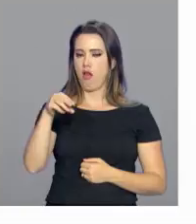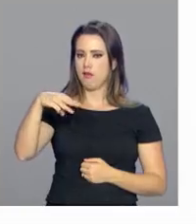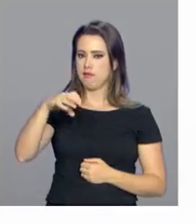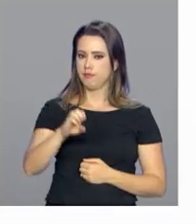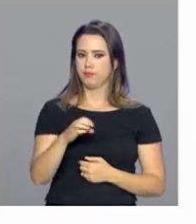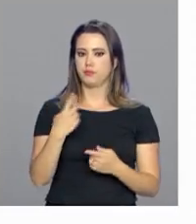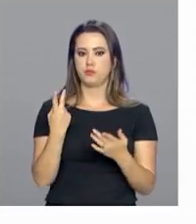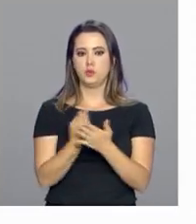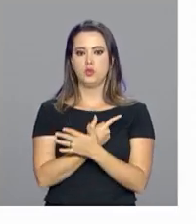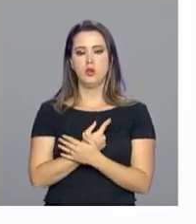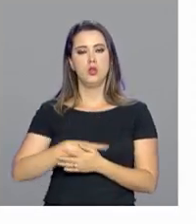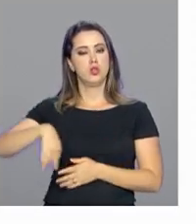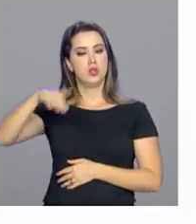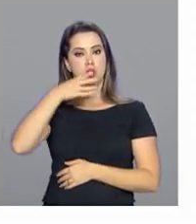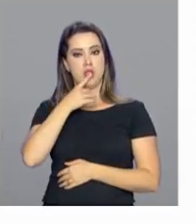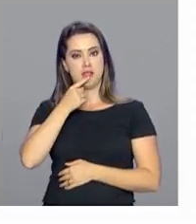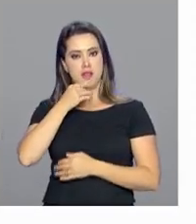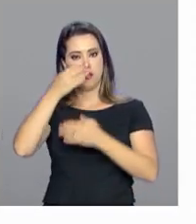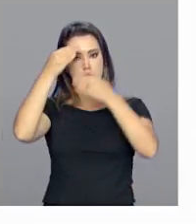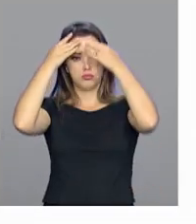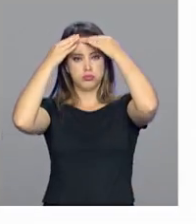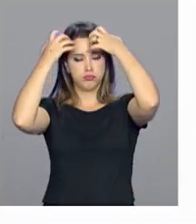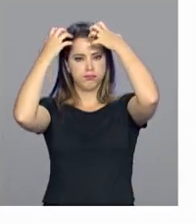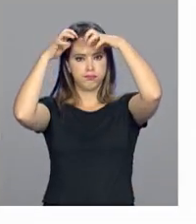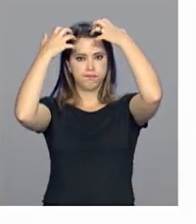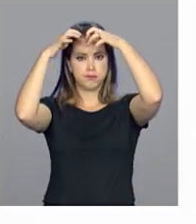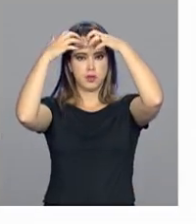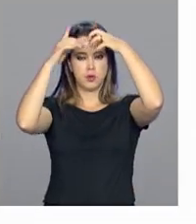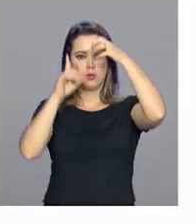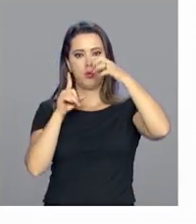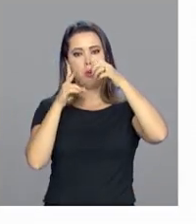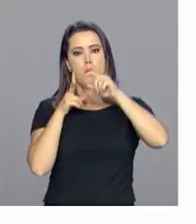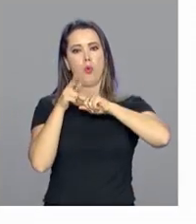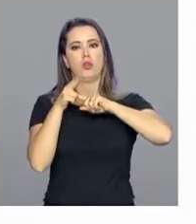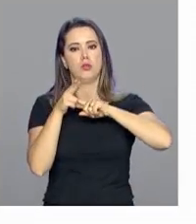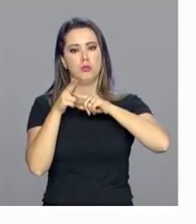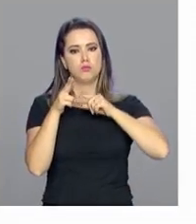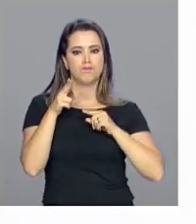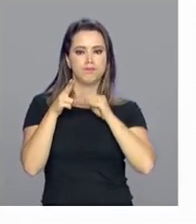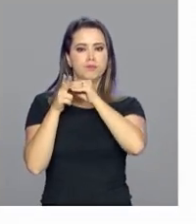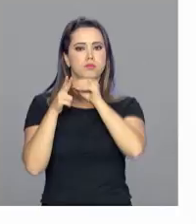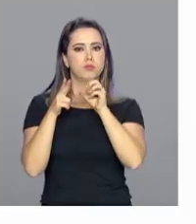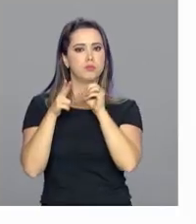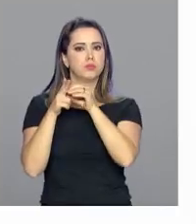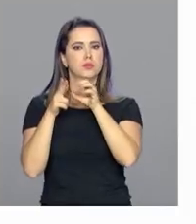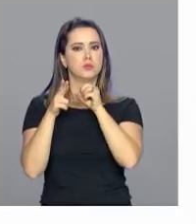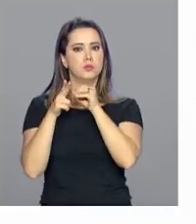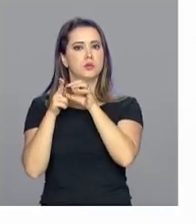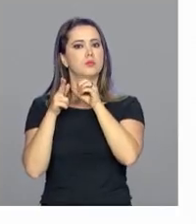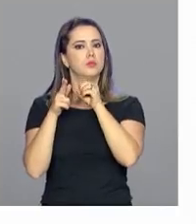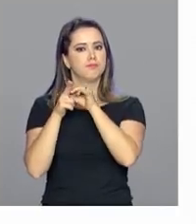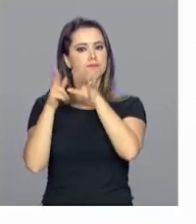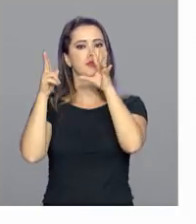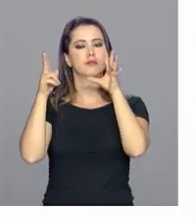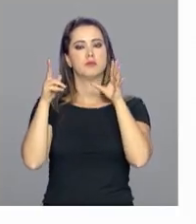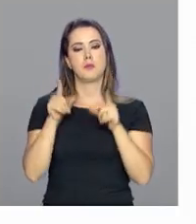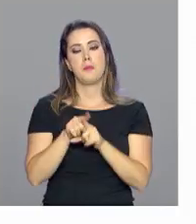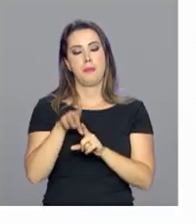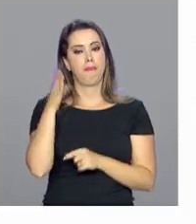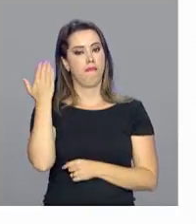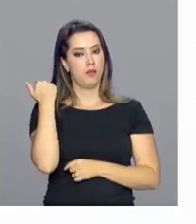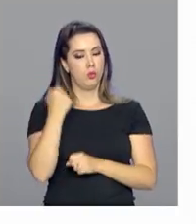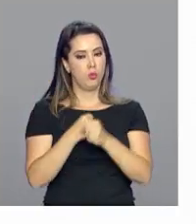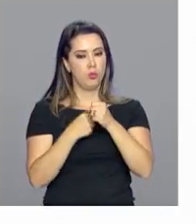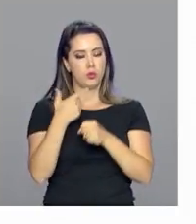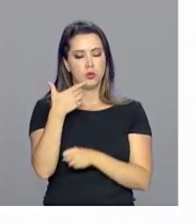de sangue para uma parte do cérebro é interrompido só em 2016 foram mais de 180 mil internações